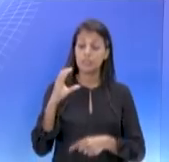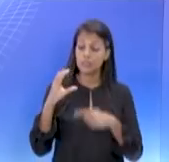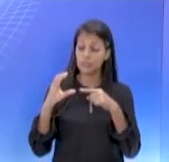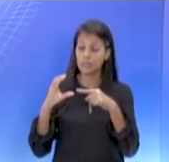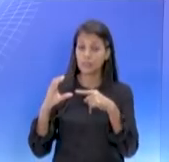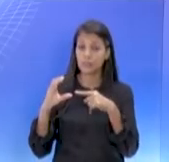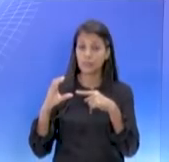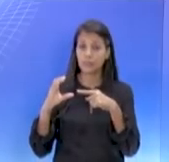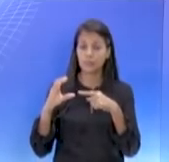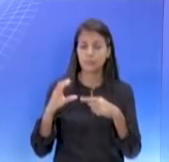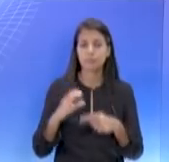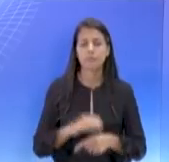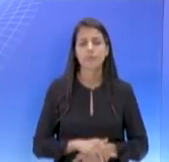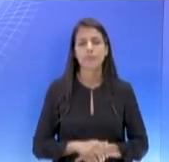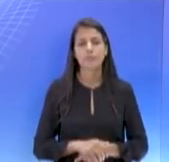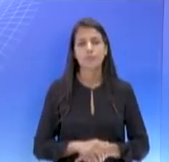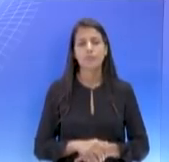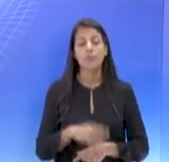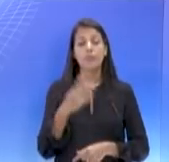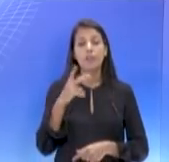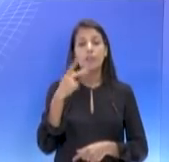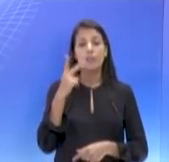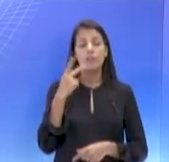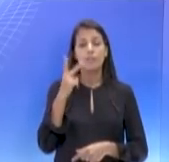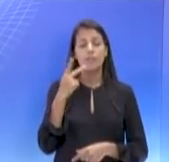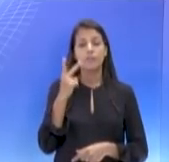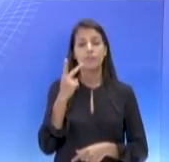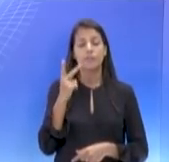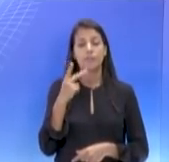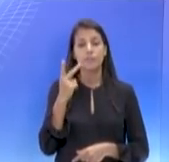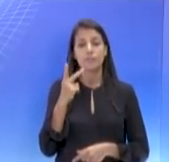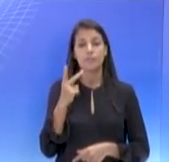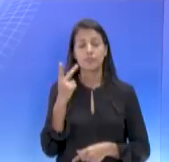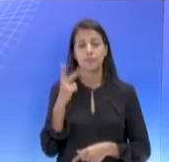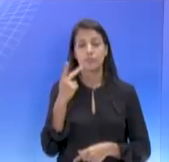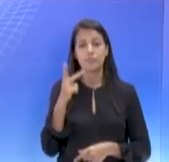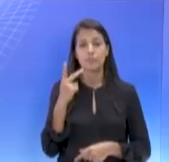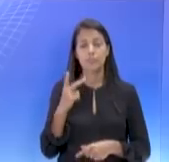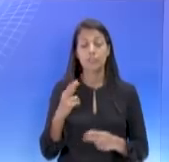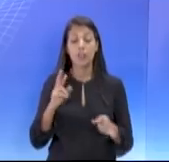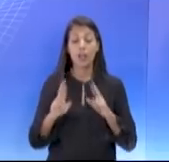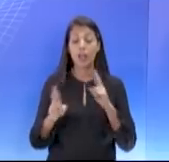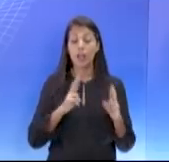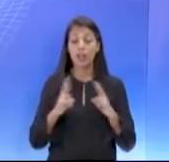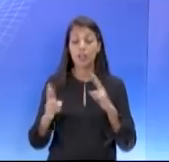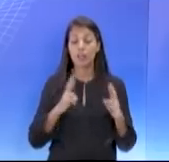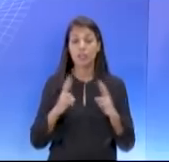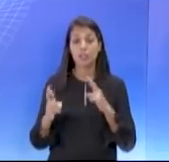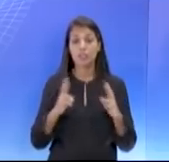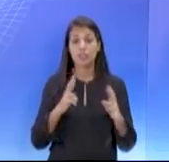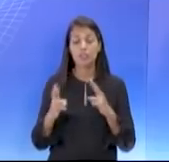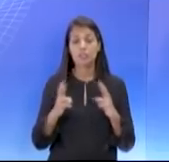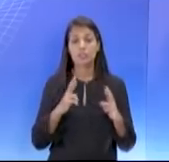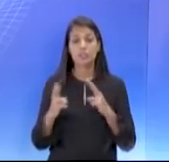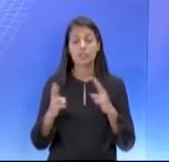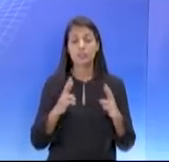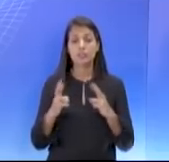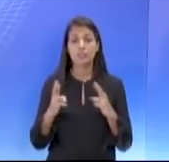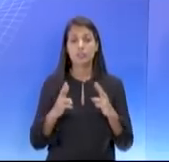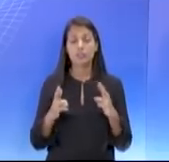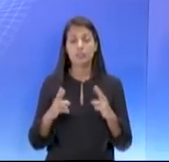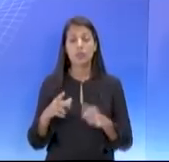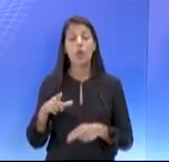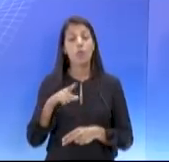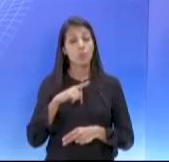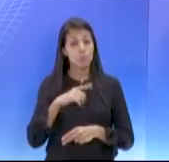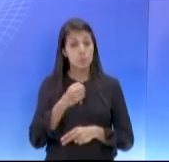meio... Nós estamos em dúvida. Letra C. Posição relativa nas redes de circulação.